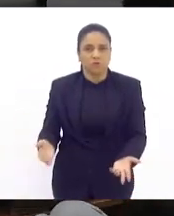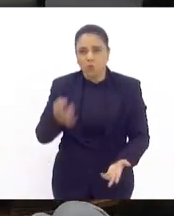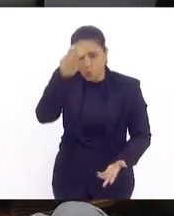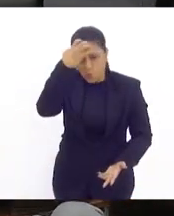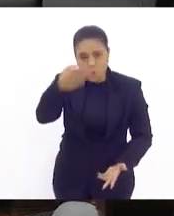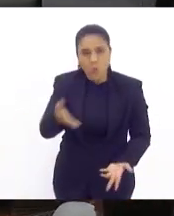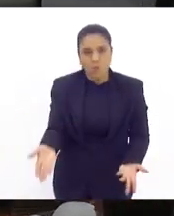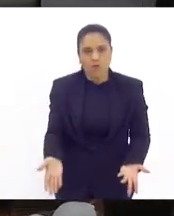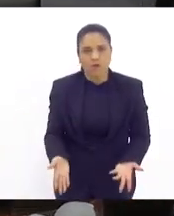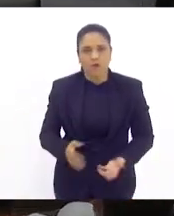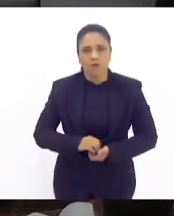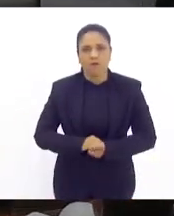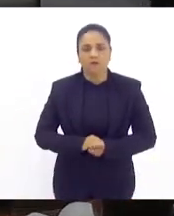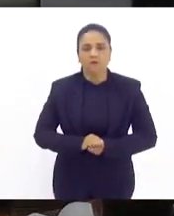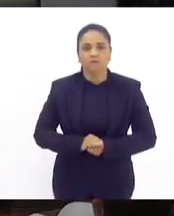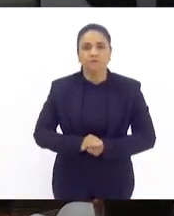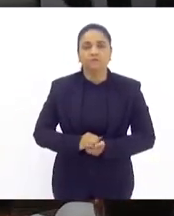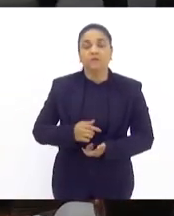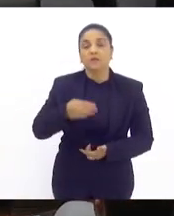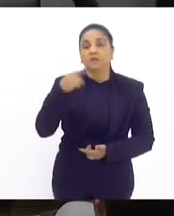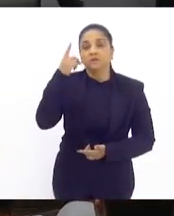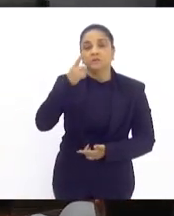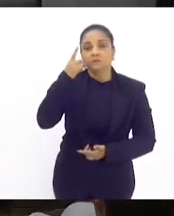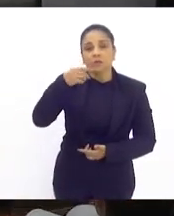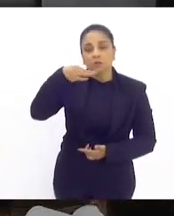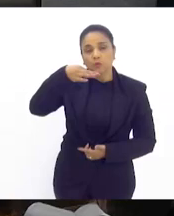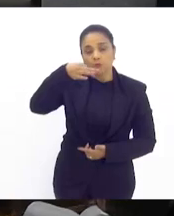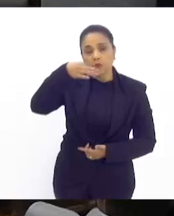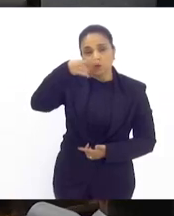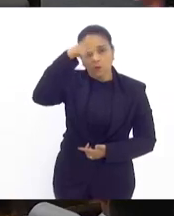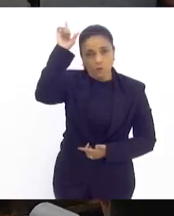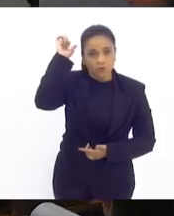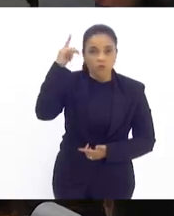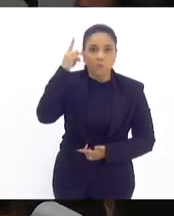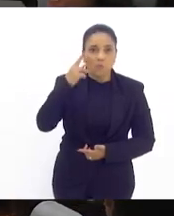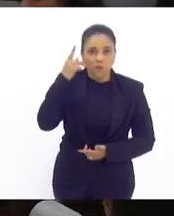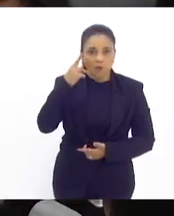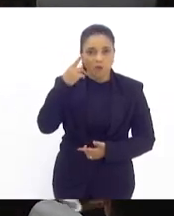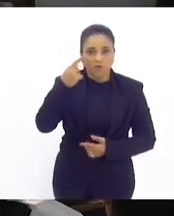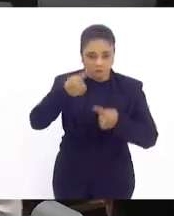Olha só Deputado só vai discutir sobre o projeto